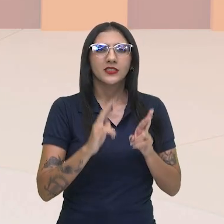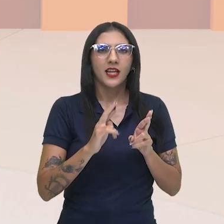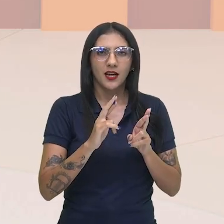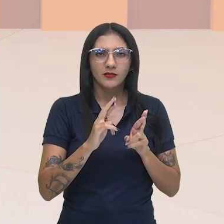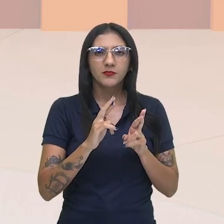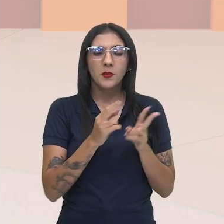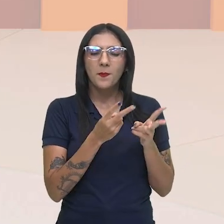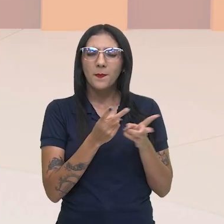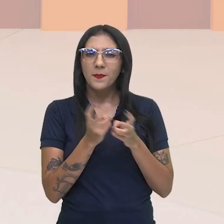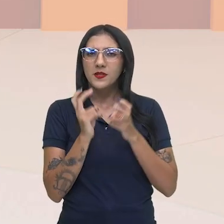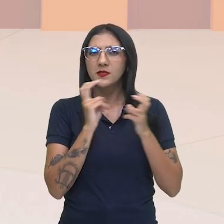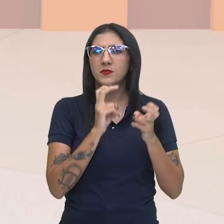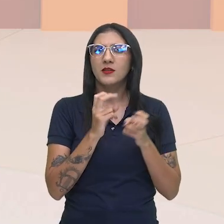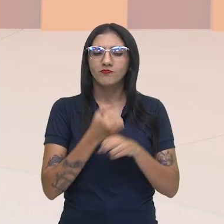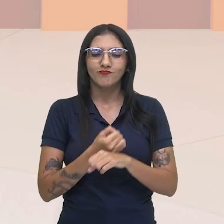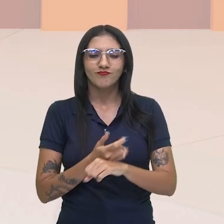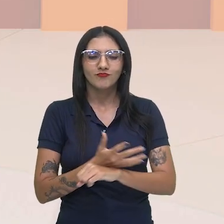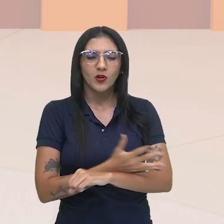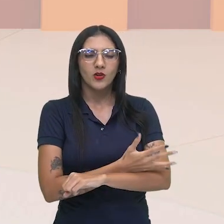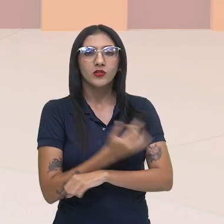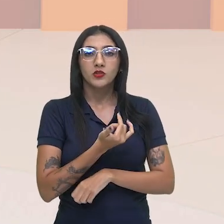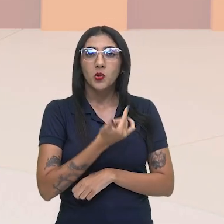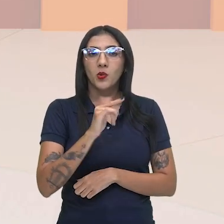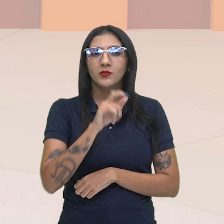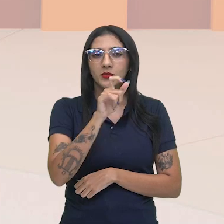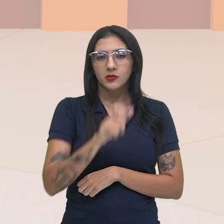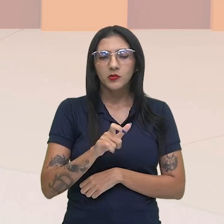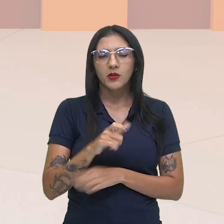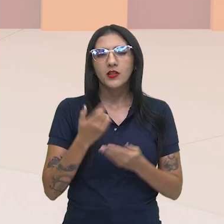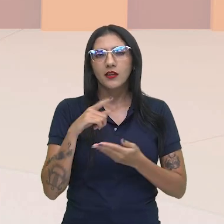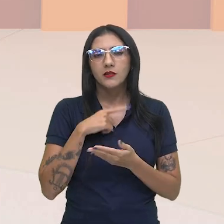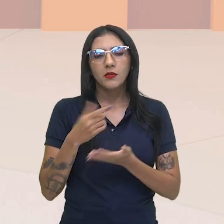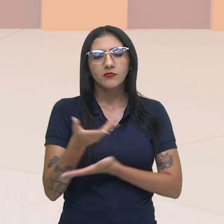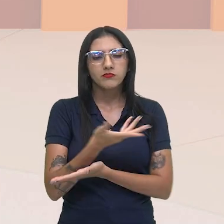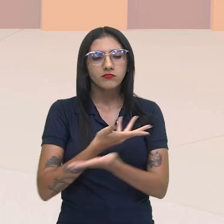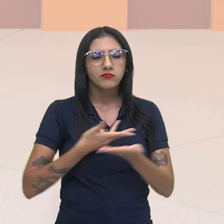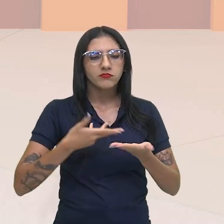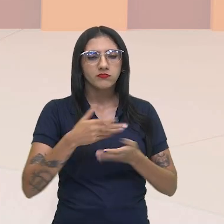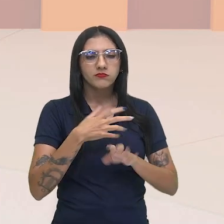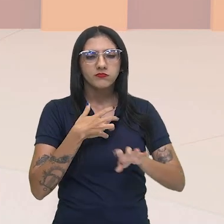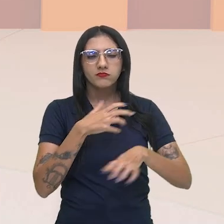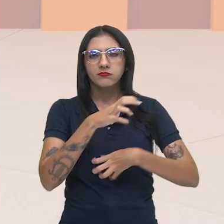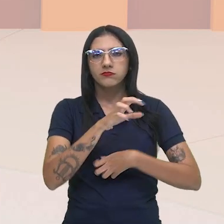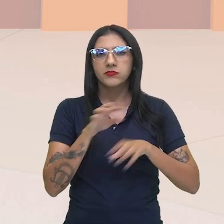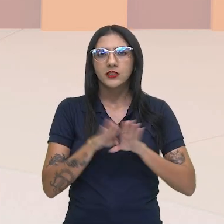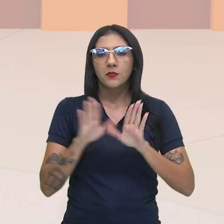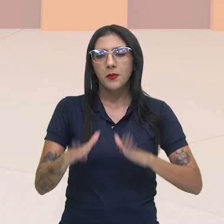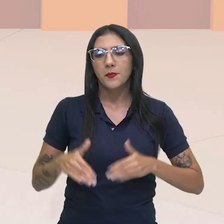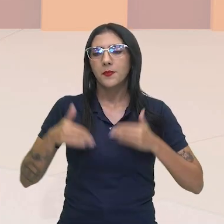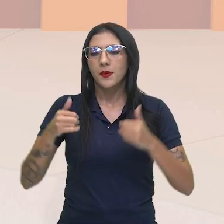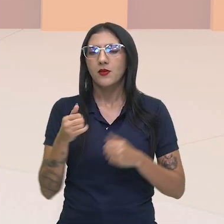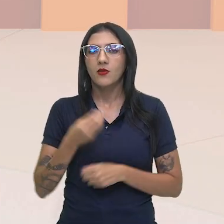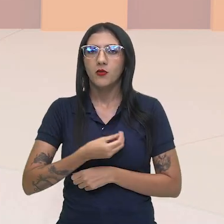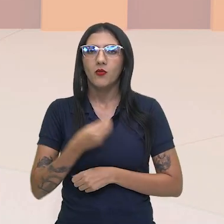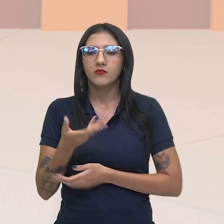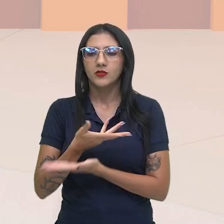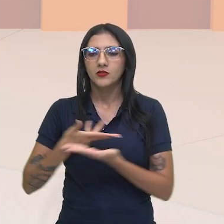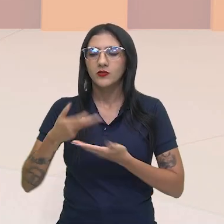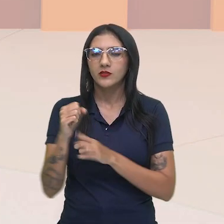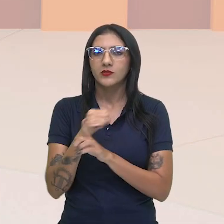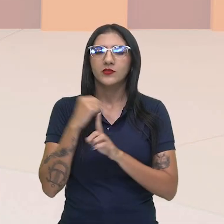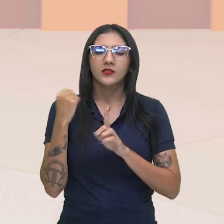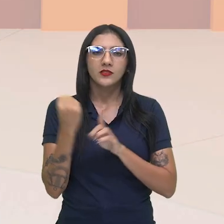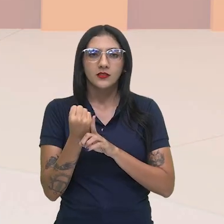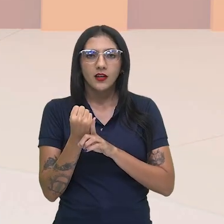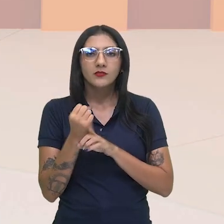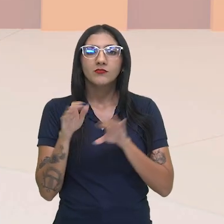emoções do outro, facilitando o quê? Uma ajuda mútua e a construção de uma sociedade mais justa, de uma sociedade